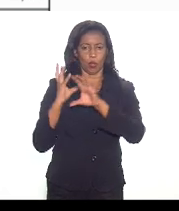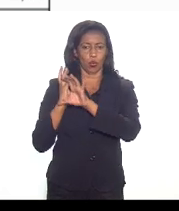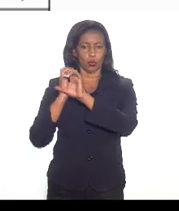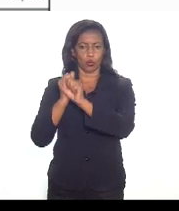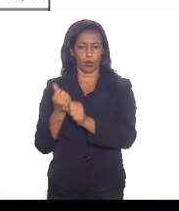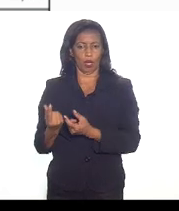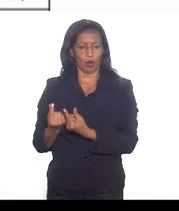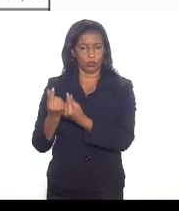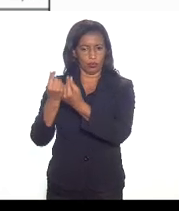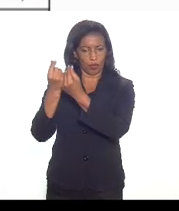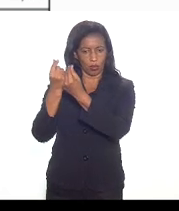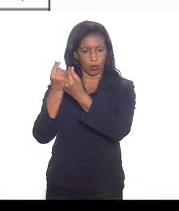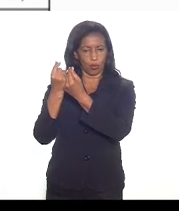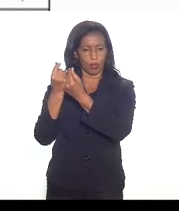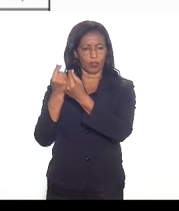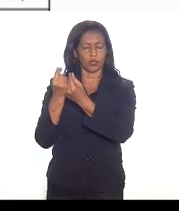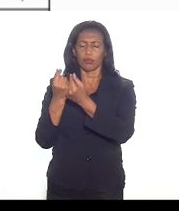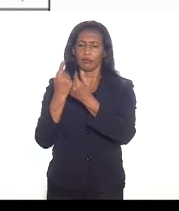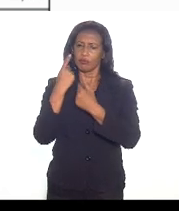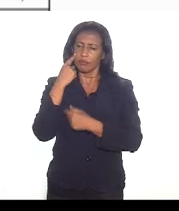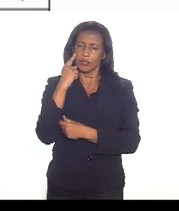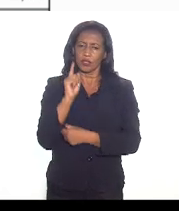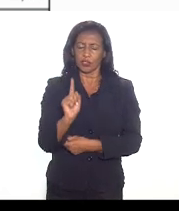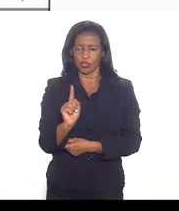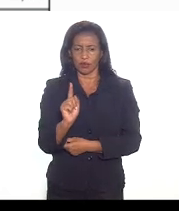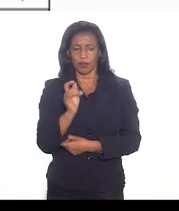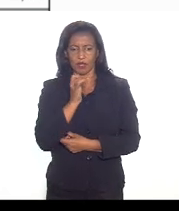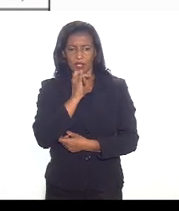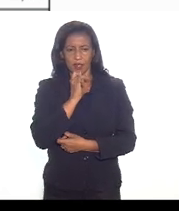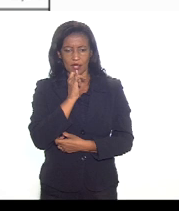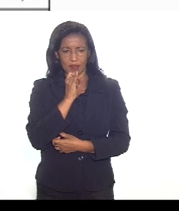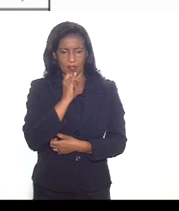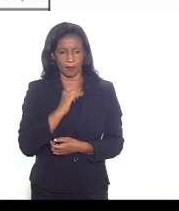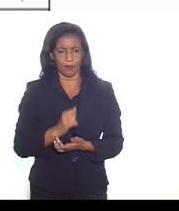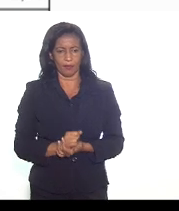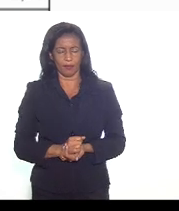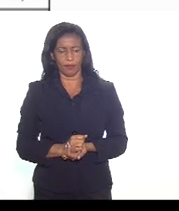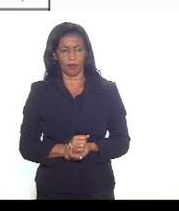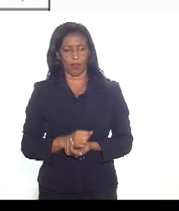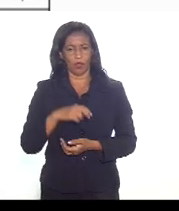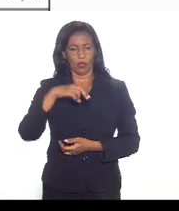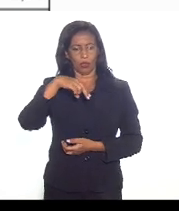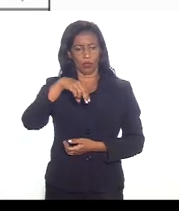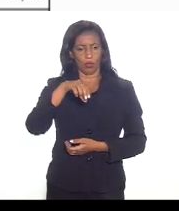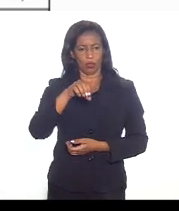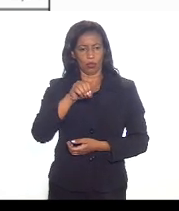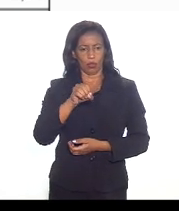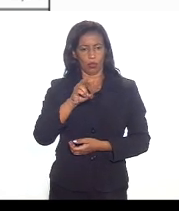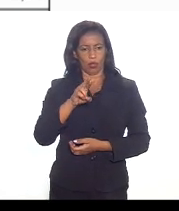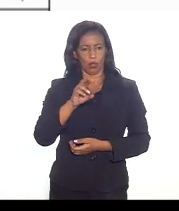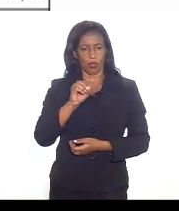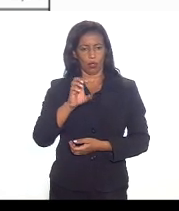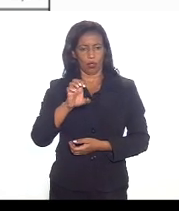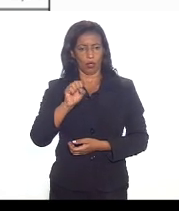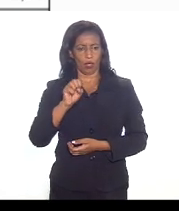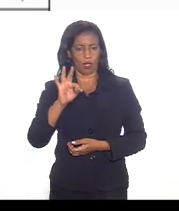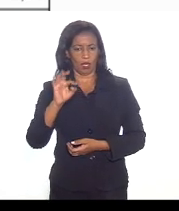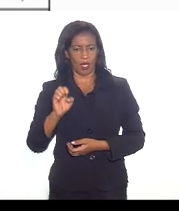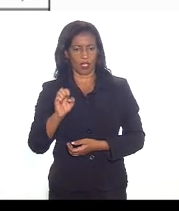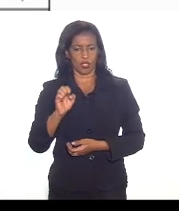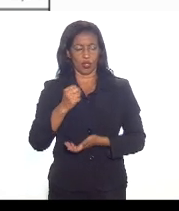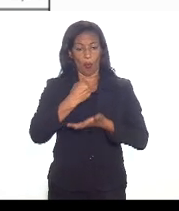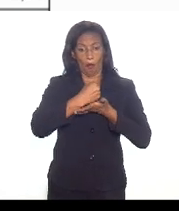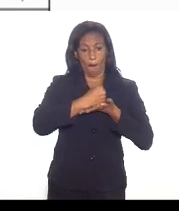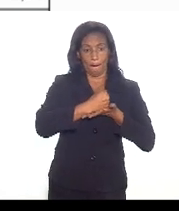no PIB. A gente vê aqui, por exemplo, quer dizer, no Noroeste, o peso da população é maior que o peso do emprego,